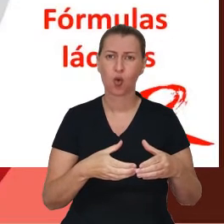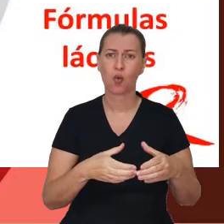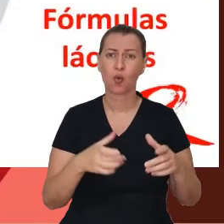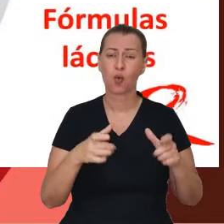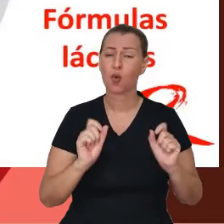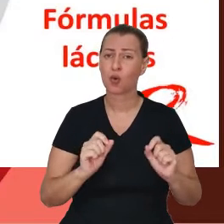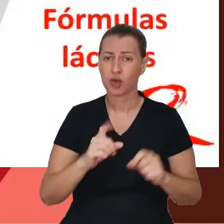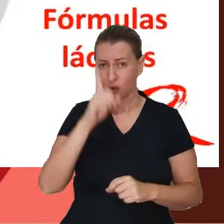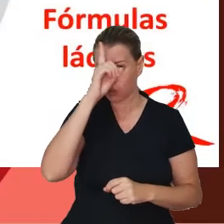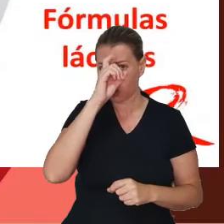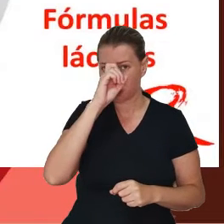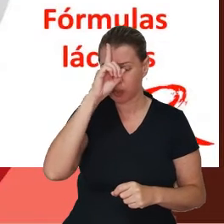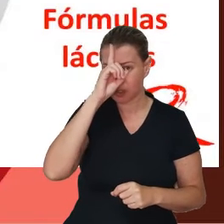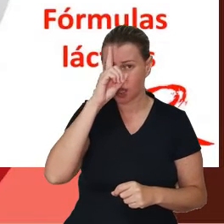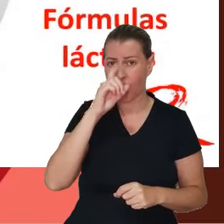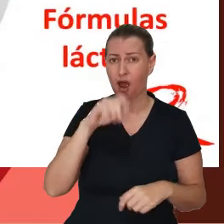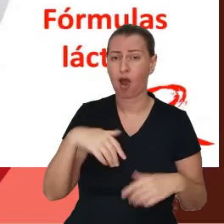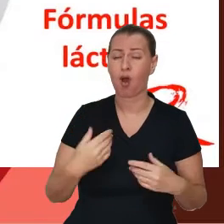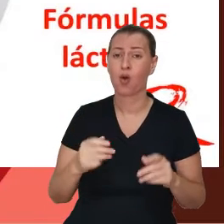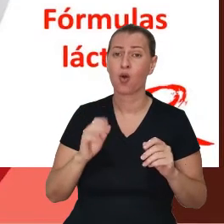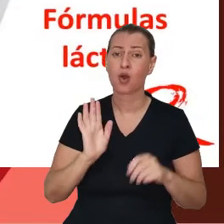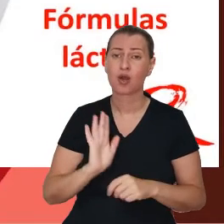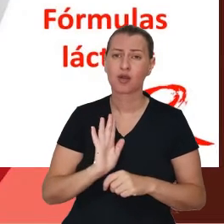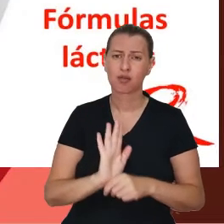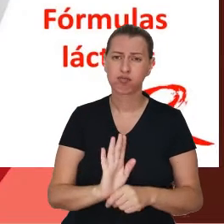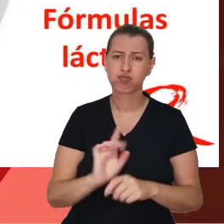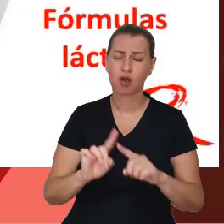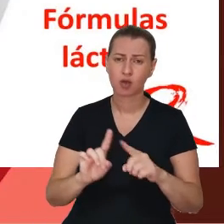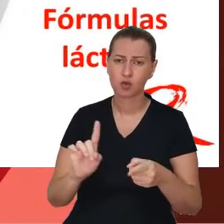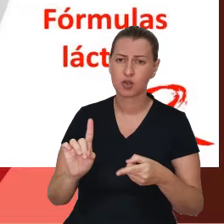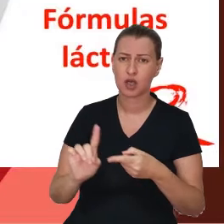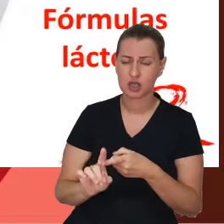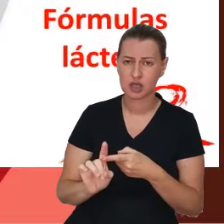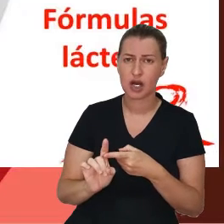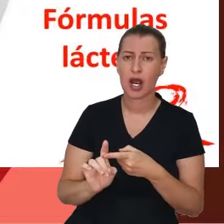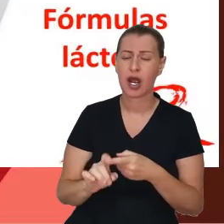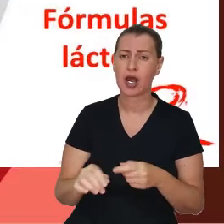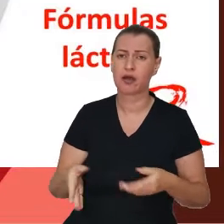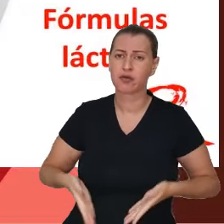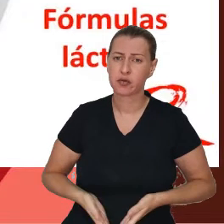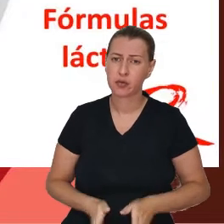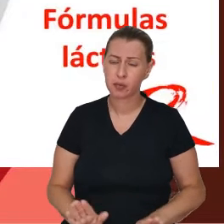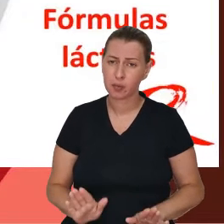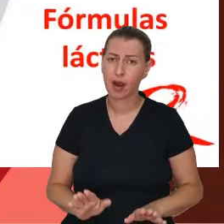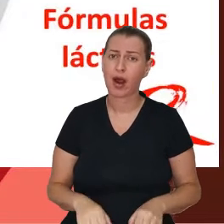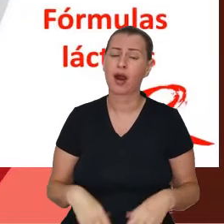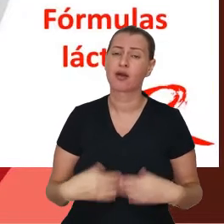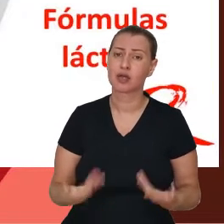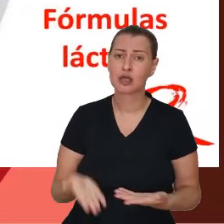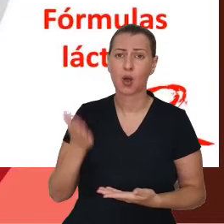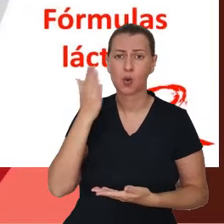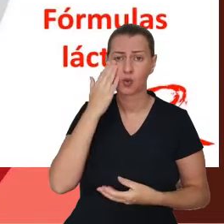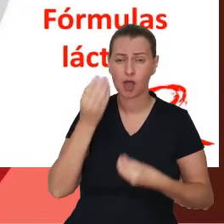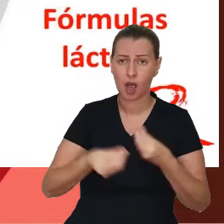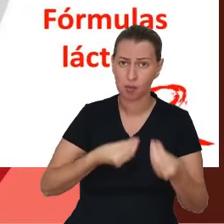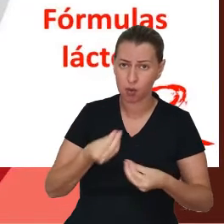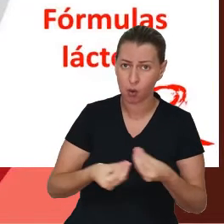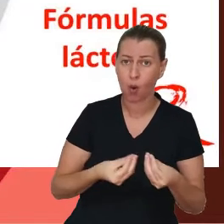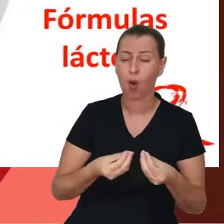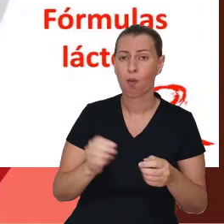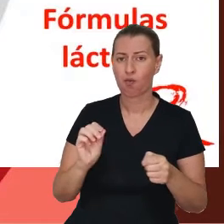que saibam conduzir os casos, tanto na questão medicamentosa, né, da profilaxia à parturiente,